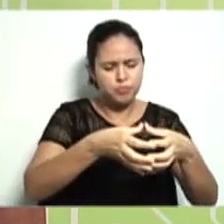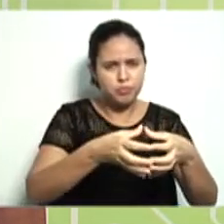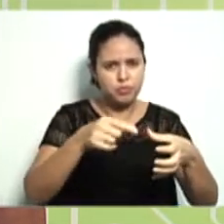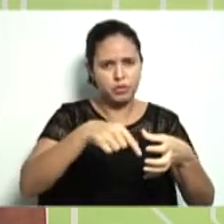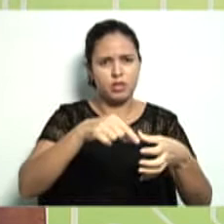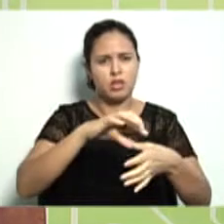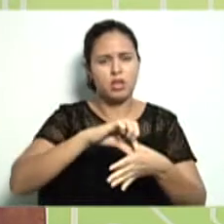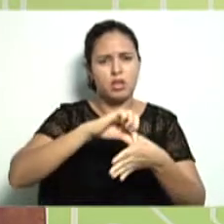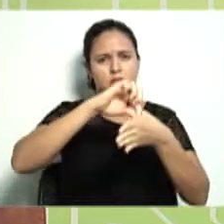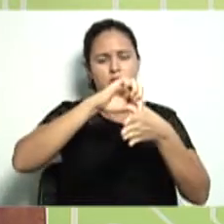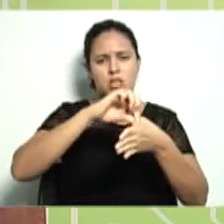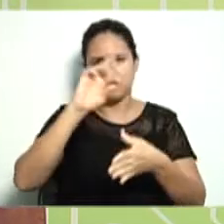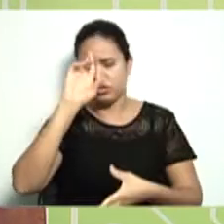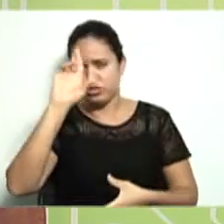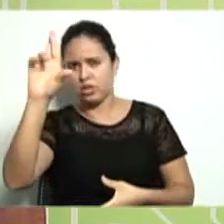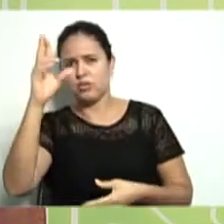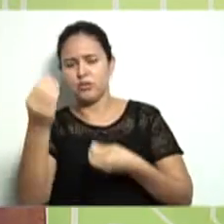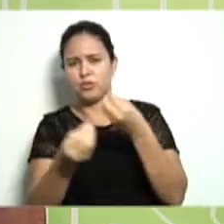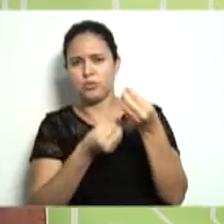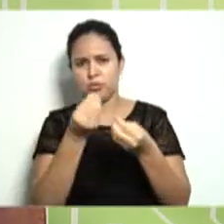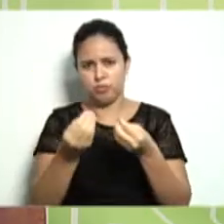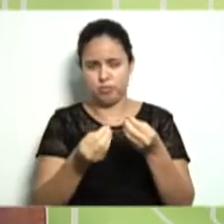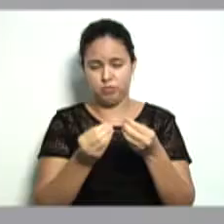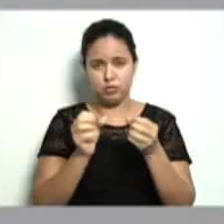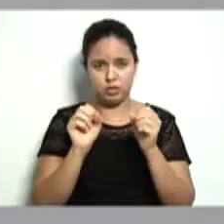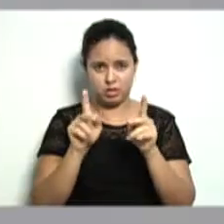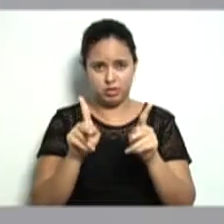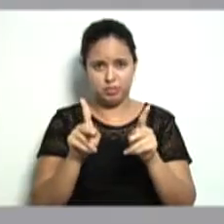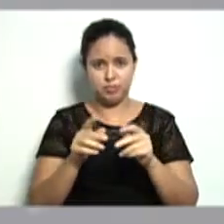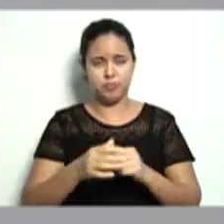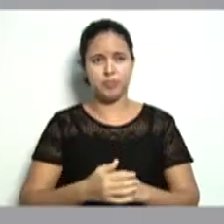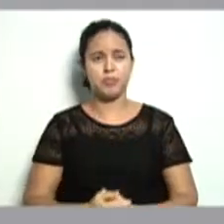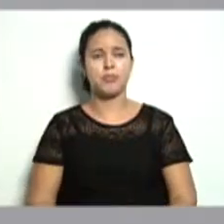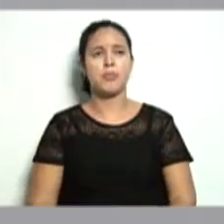do líder, do chefe, de centralizar.